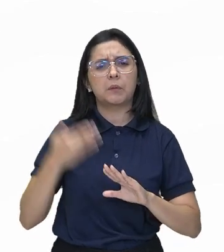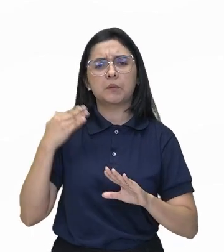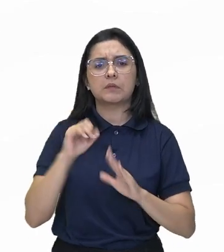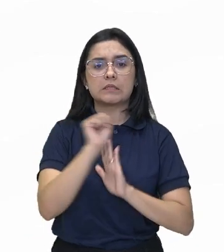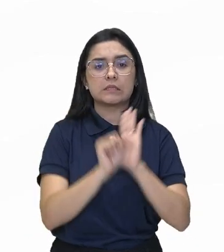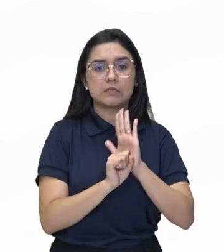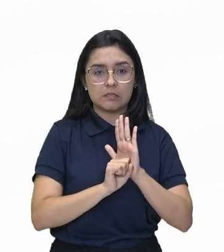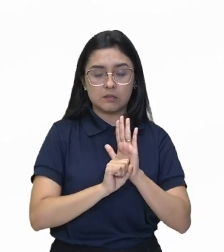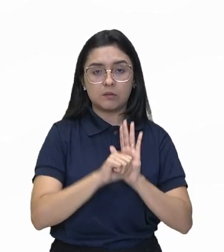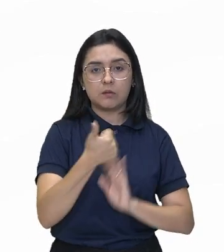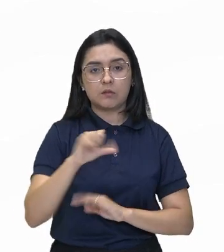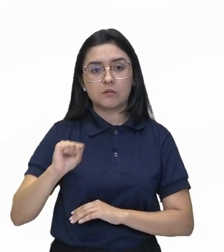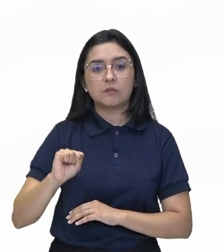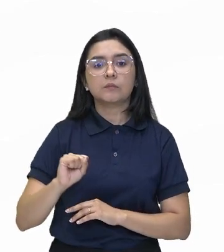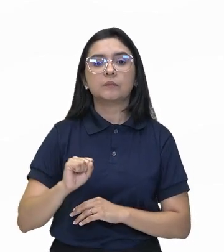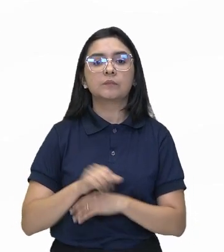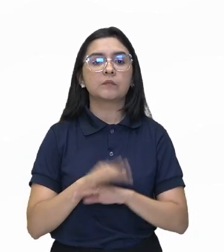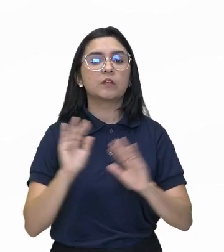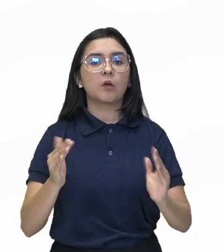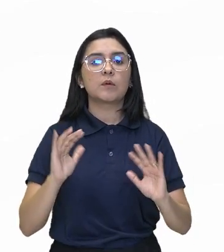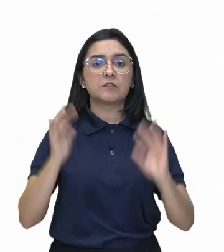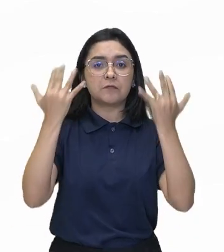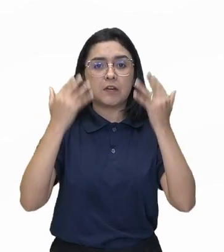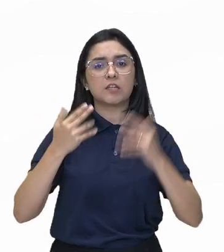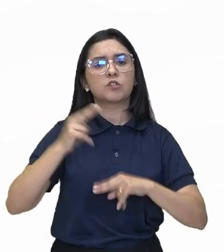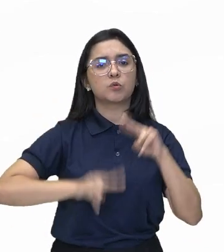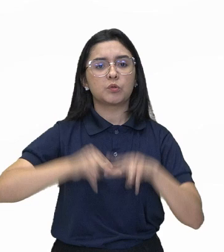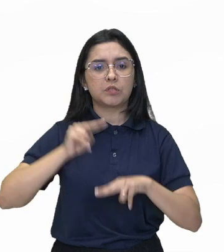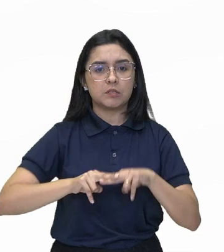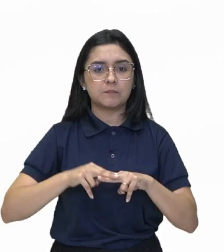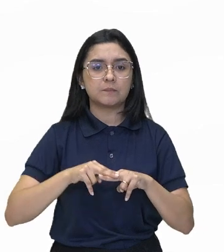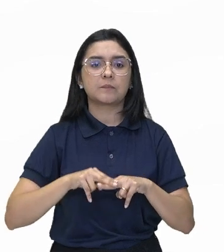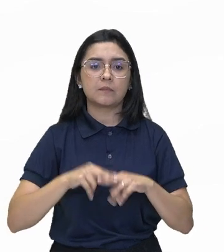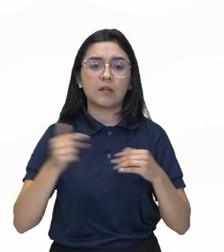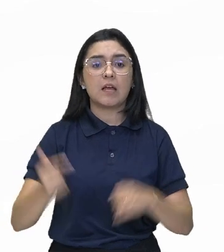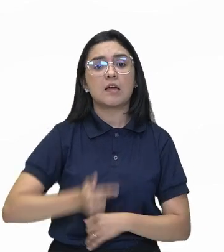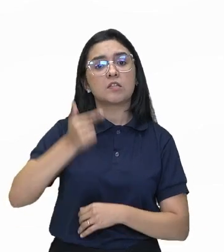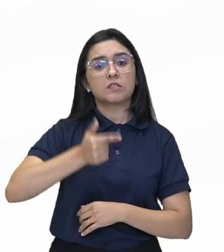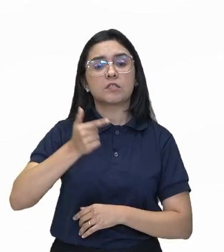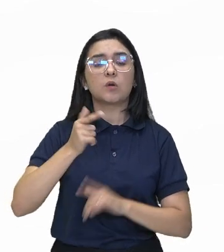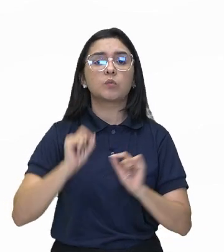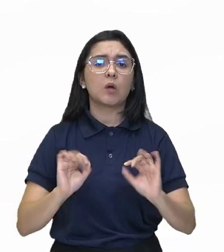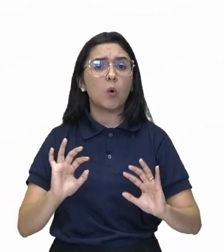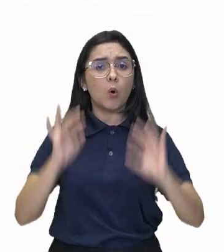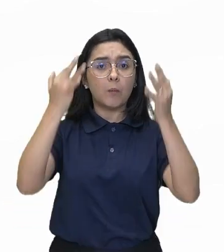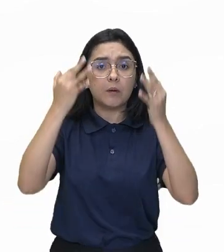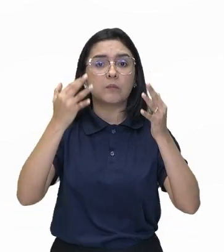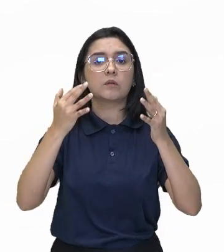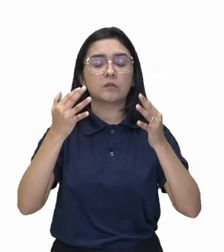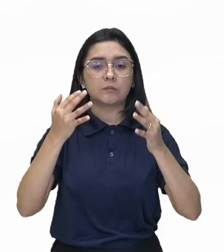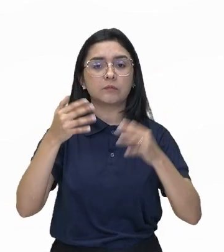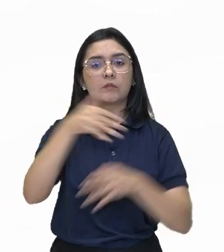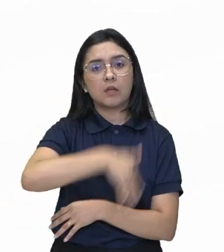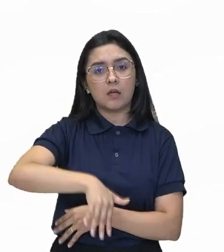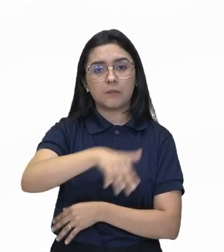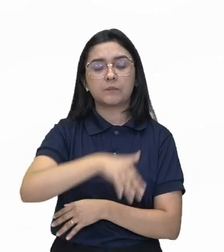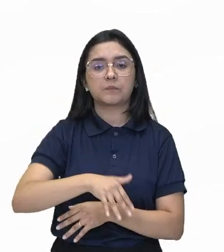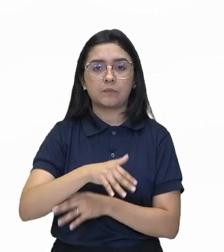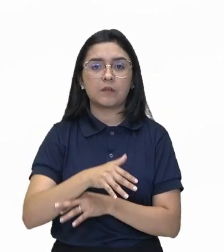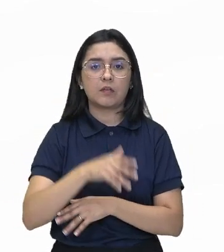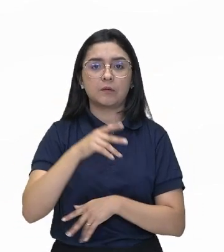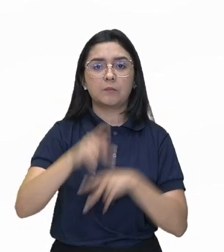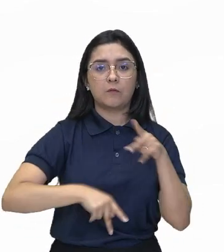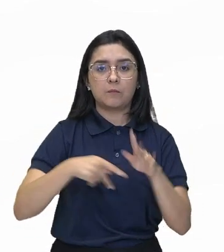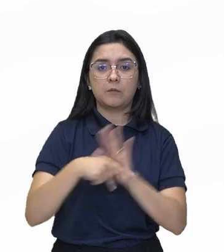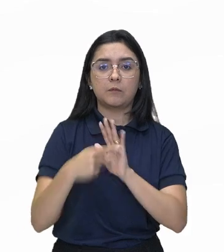o século XVIII. As festas juninas constituem a segunda maior comemoração realizada pelos